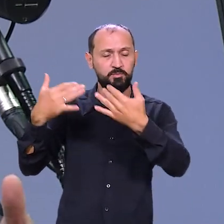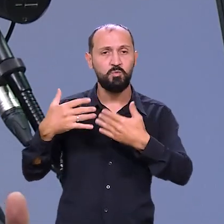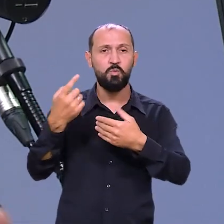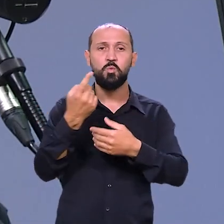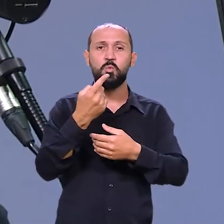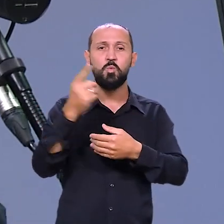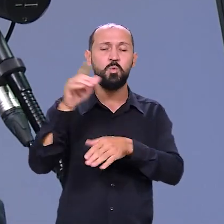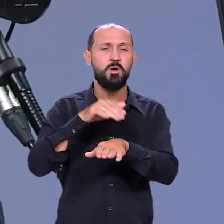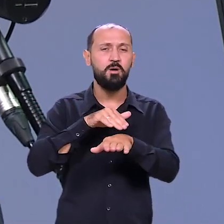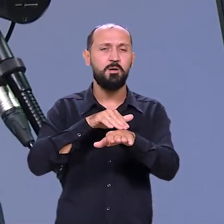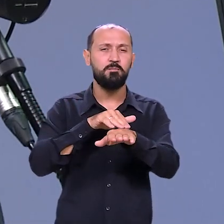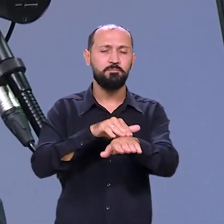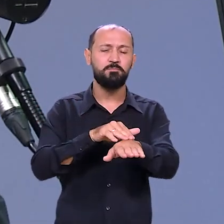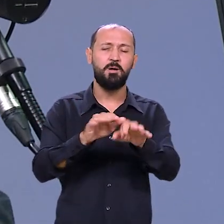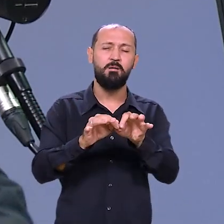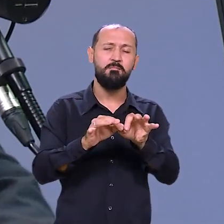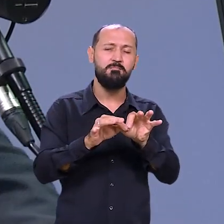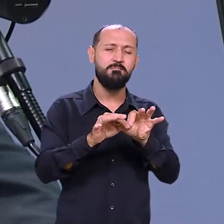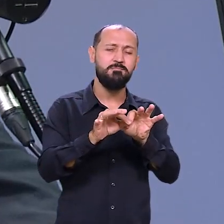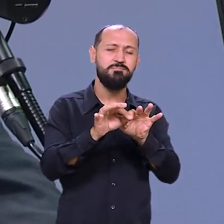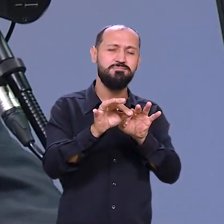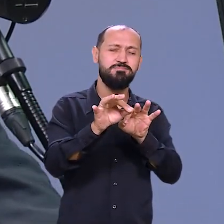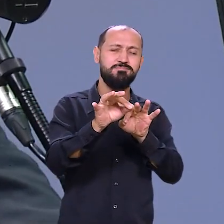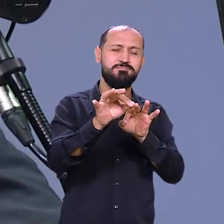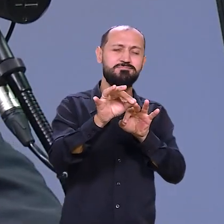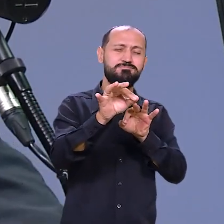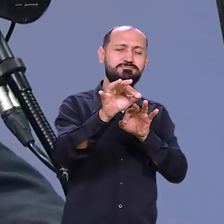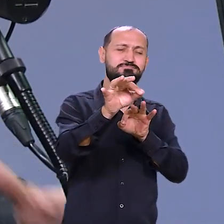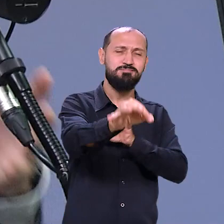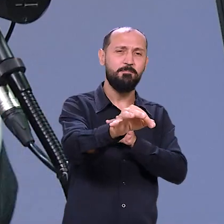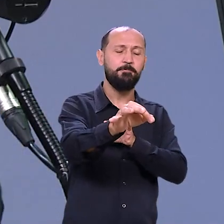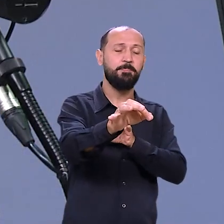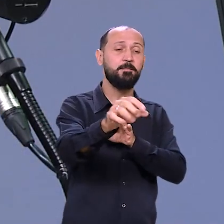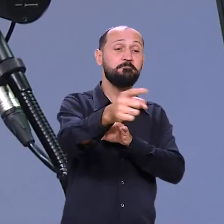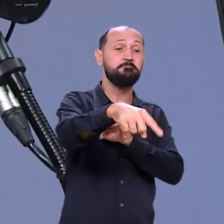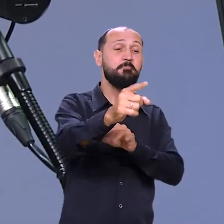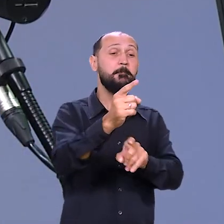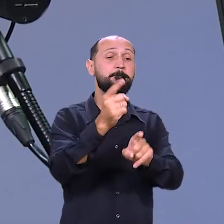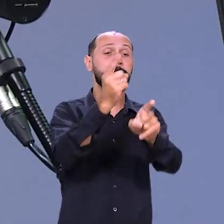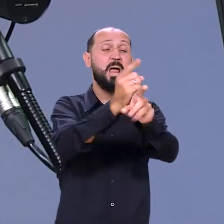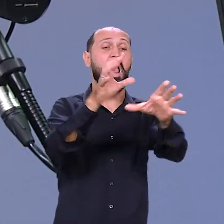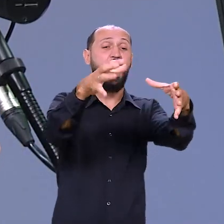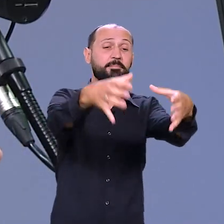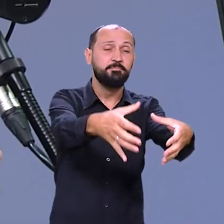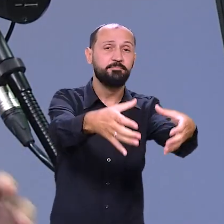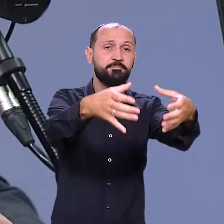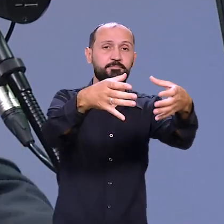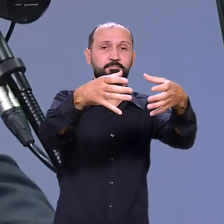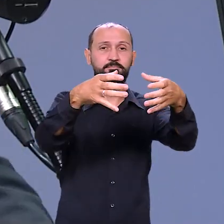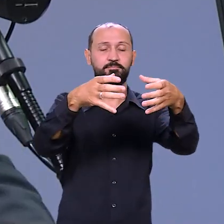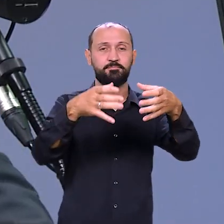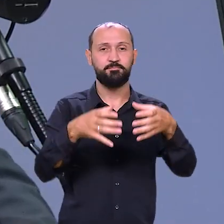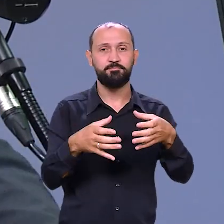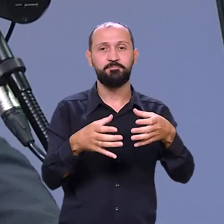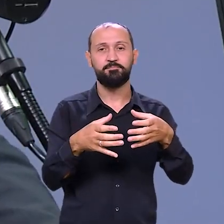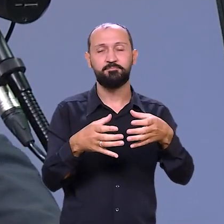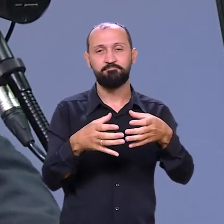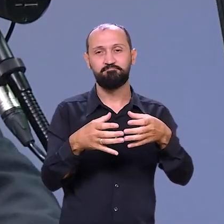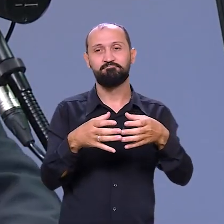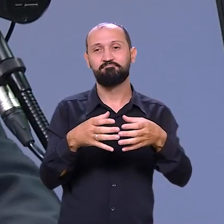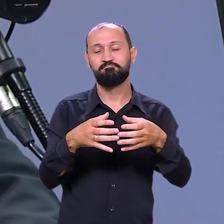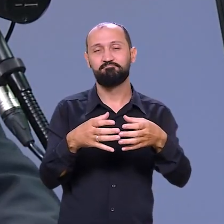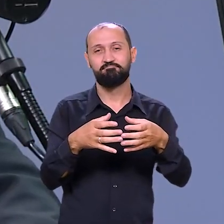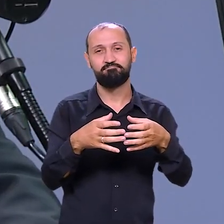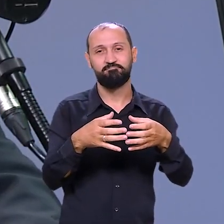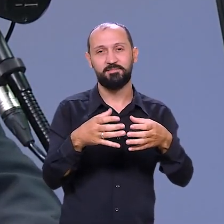um caminhão tem que andar muito para ele poder captar,